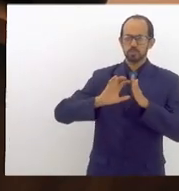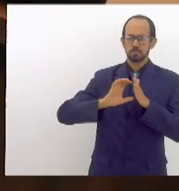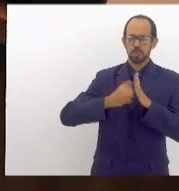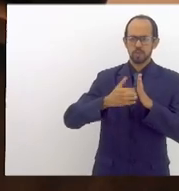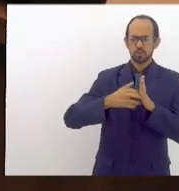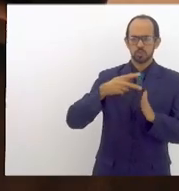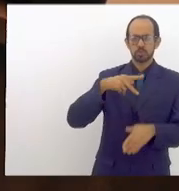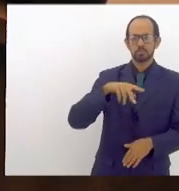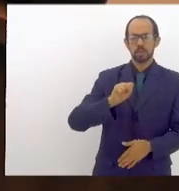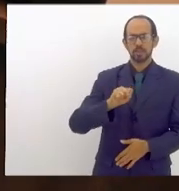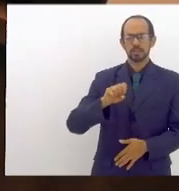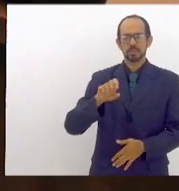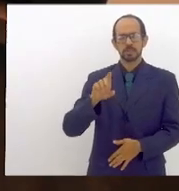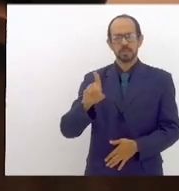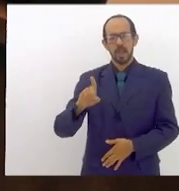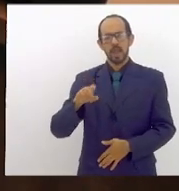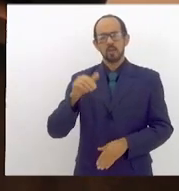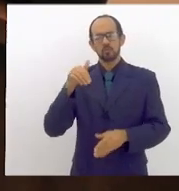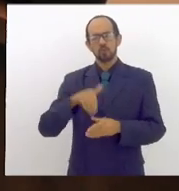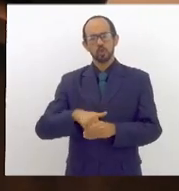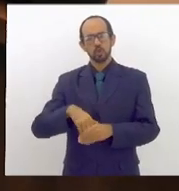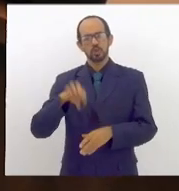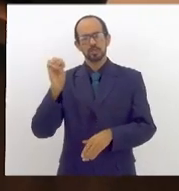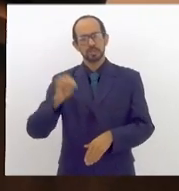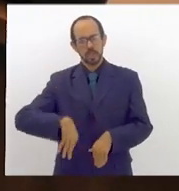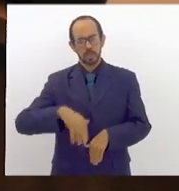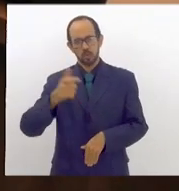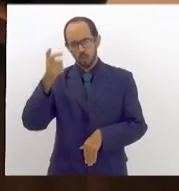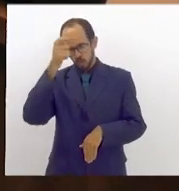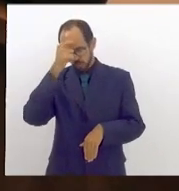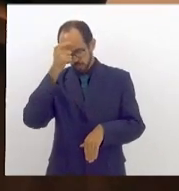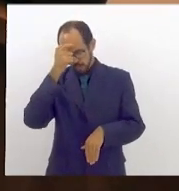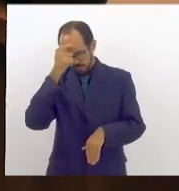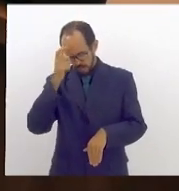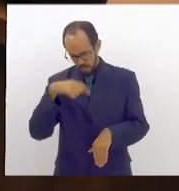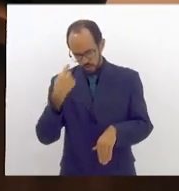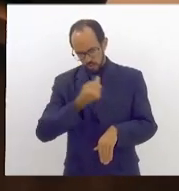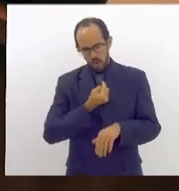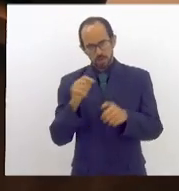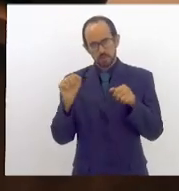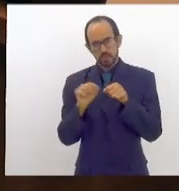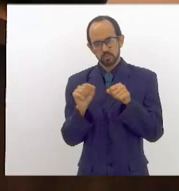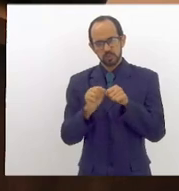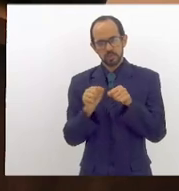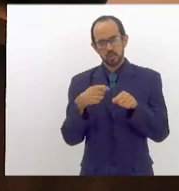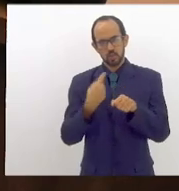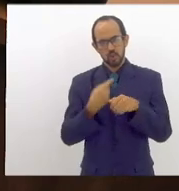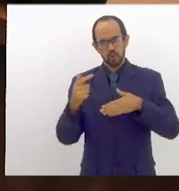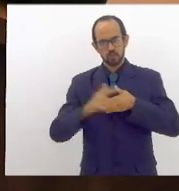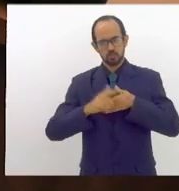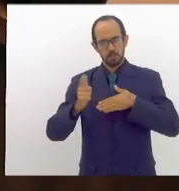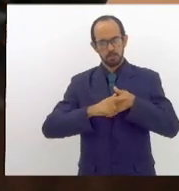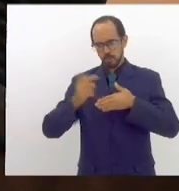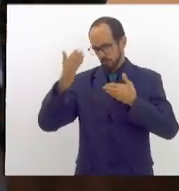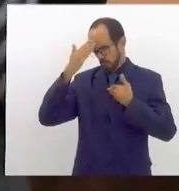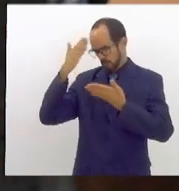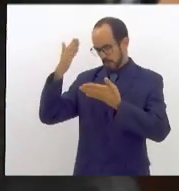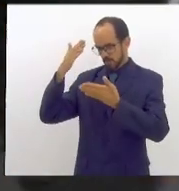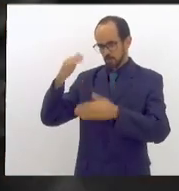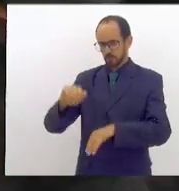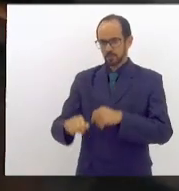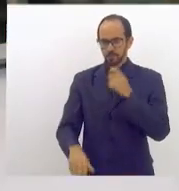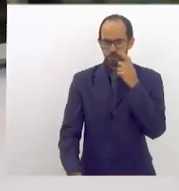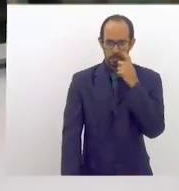PSD votou sim com plena consciência que estamos fazendo o nosso papel muito obrigado a presidência